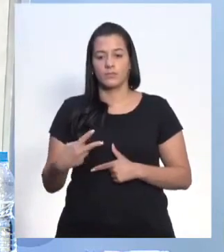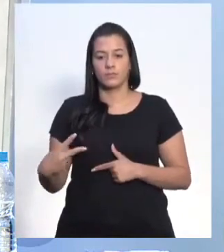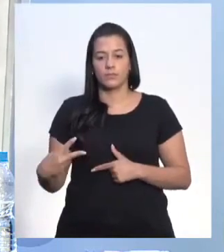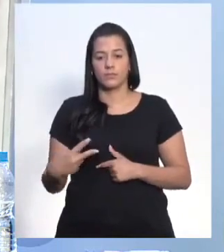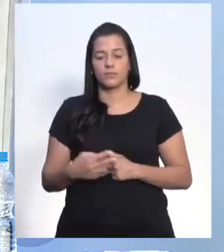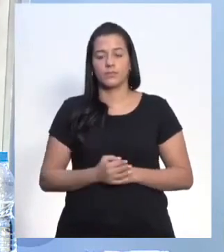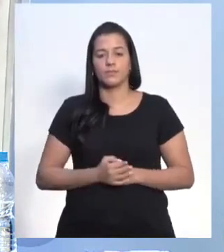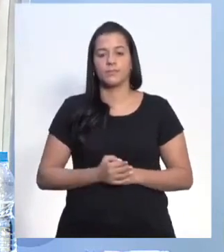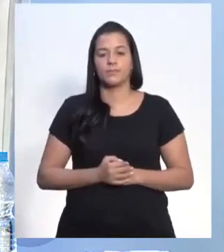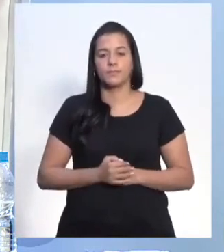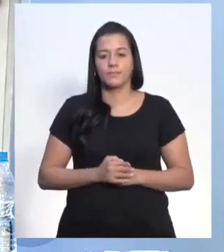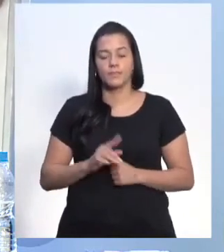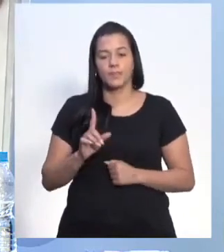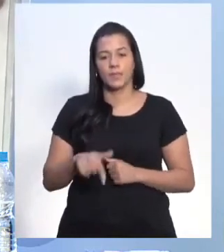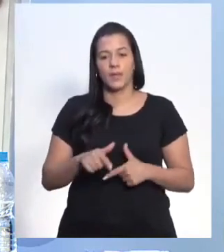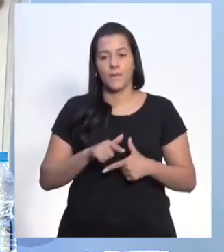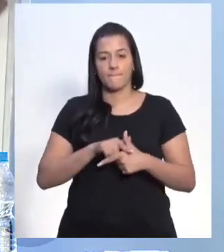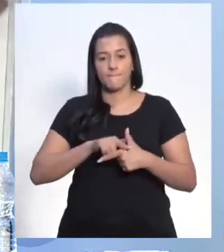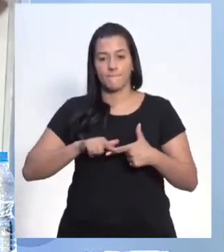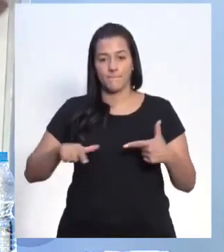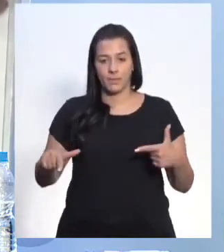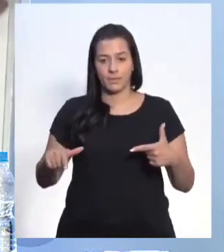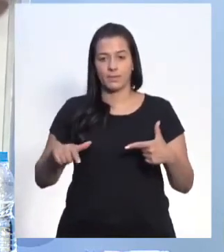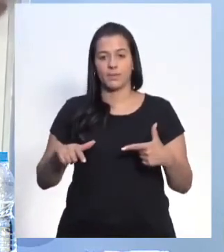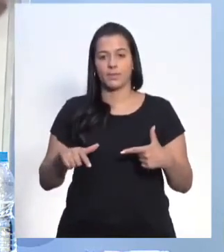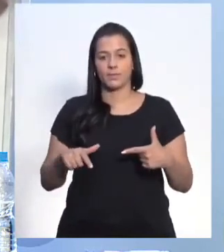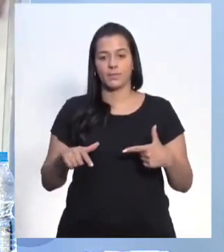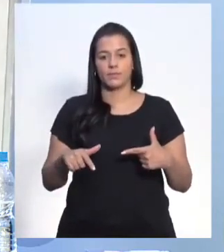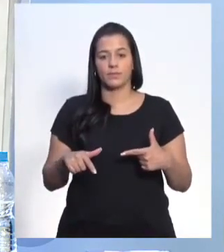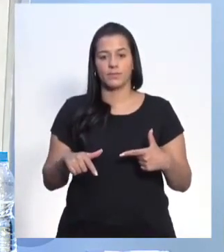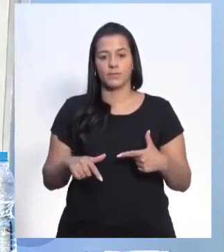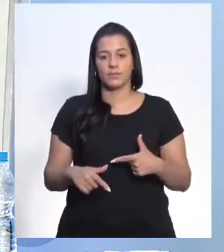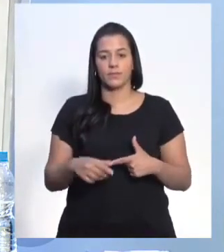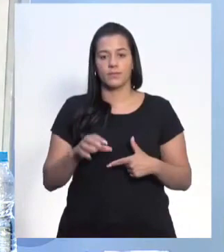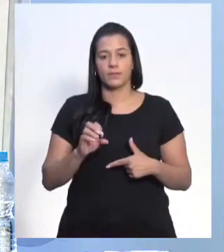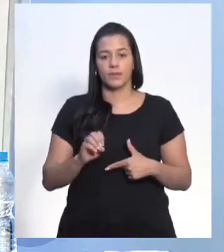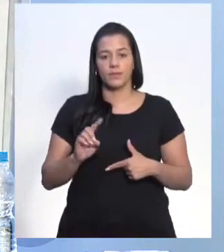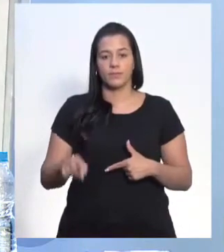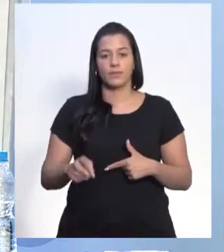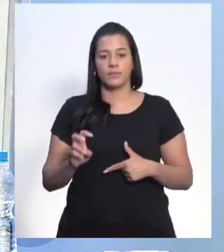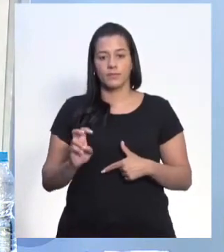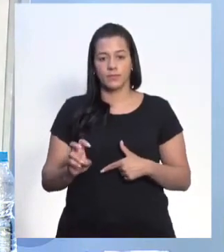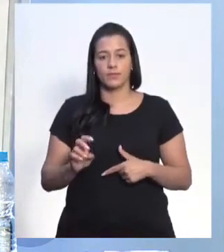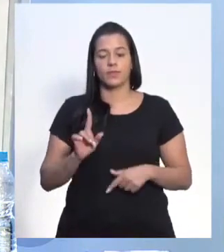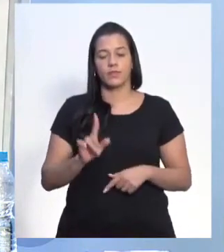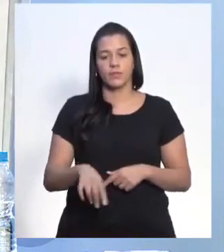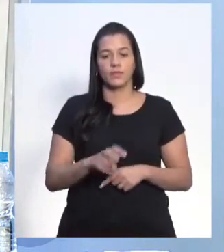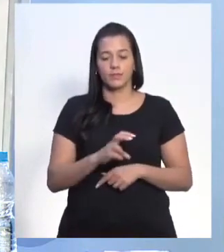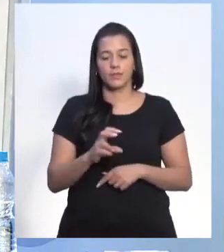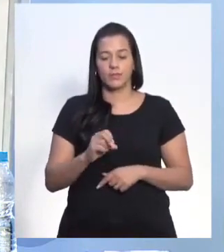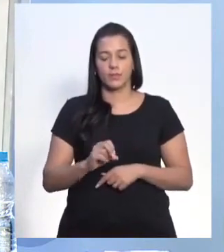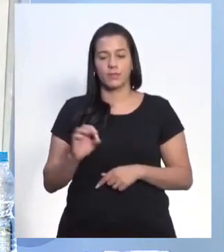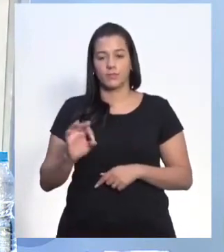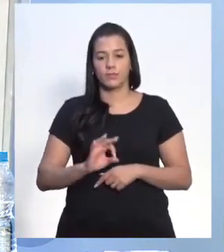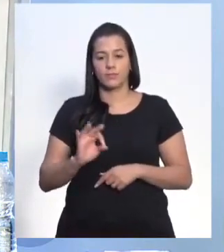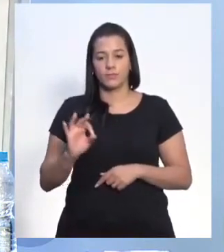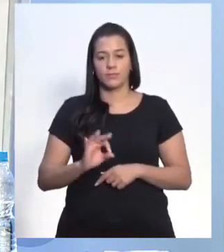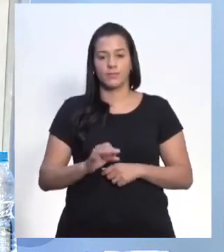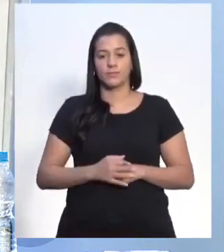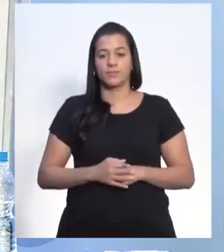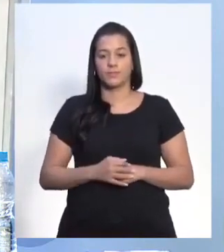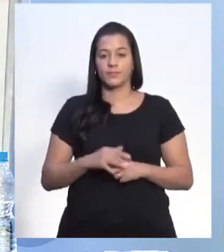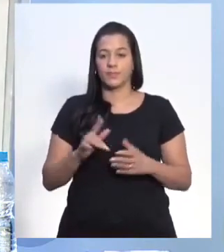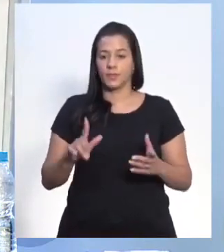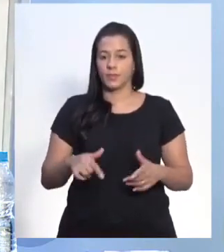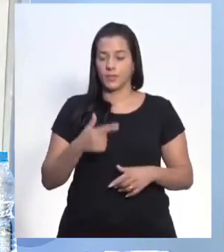que é exatamente metade, que eu já fiz dois desse hoje, 0,5, que é o 50%. Comentário que eu quero